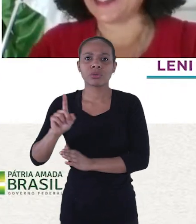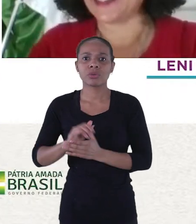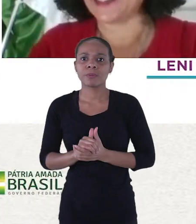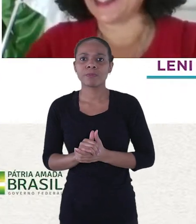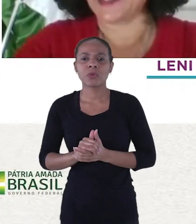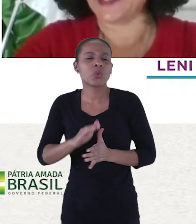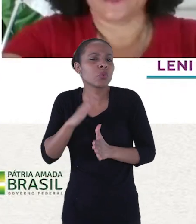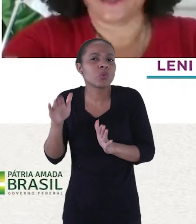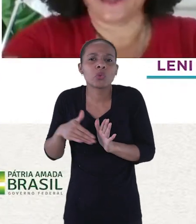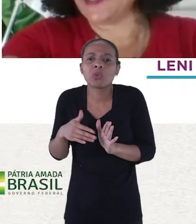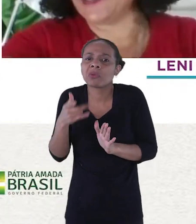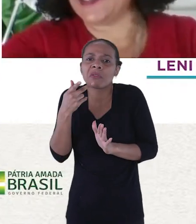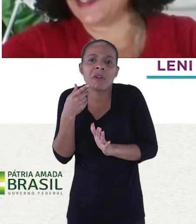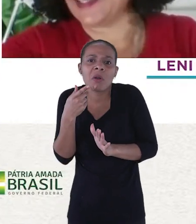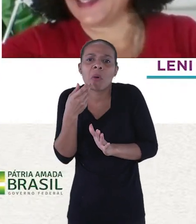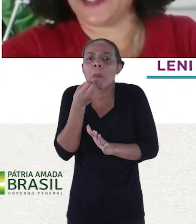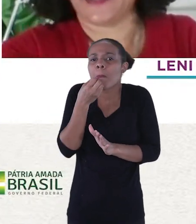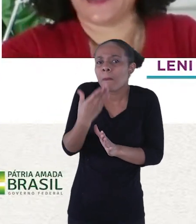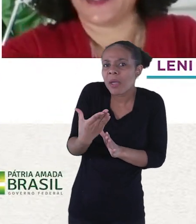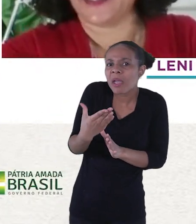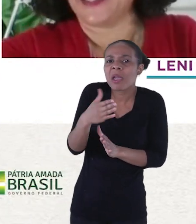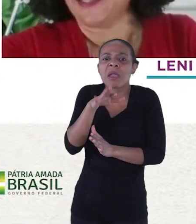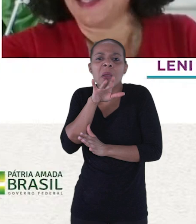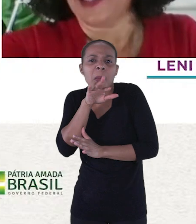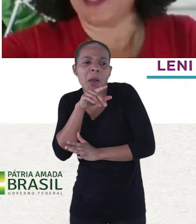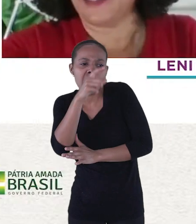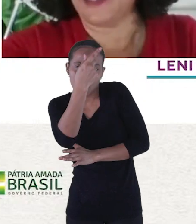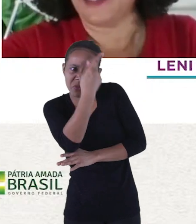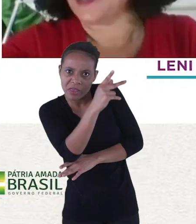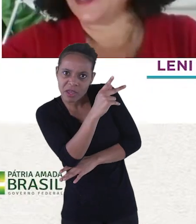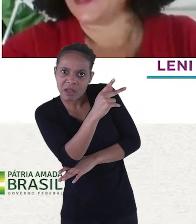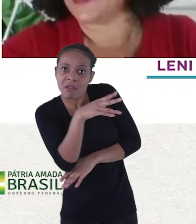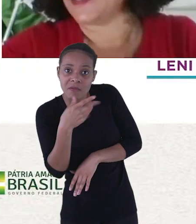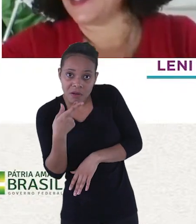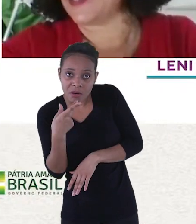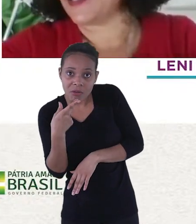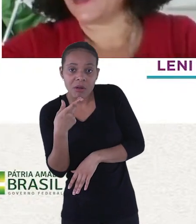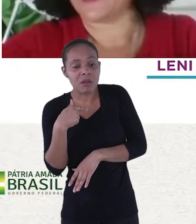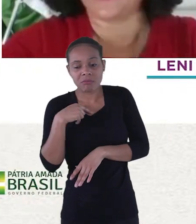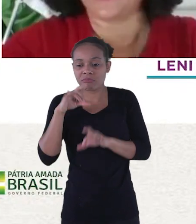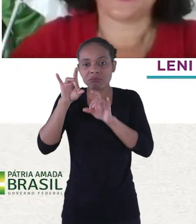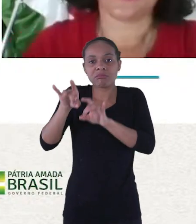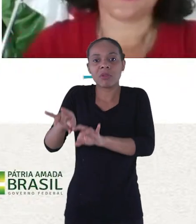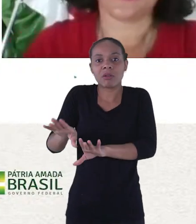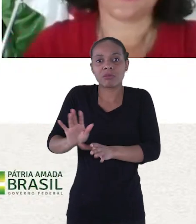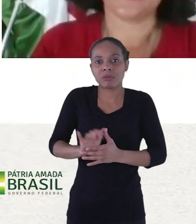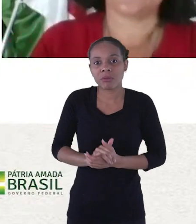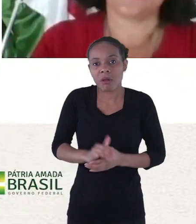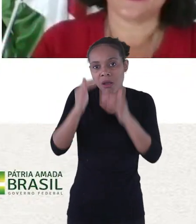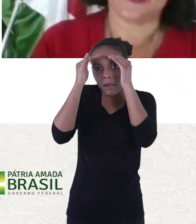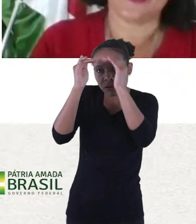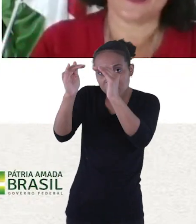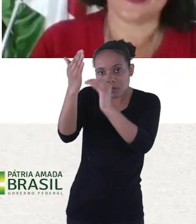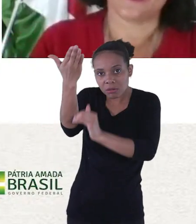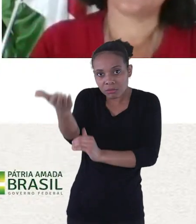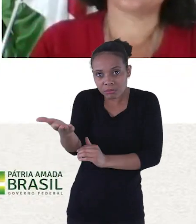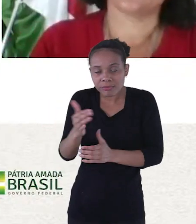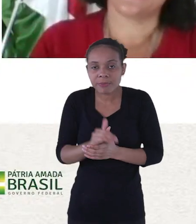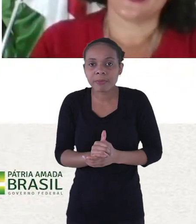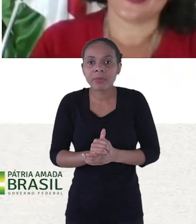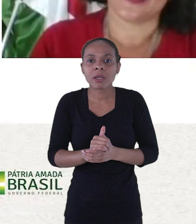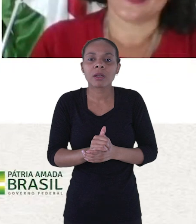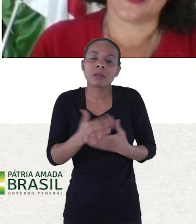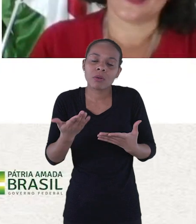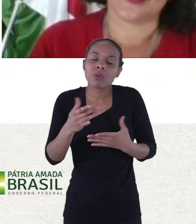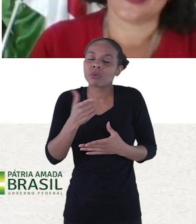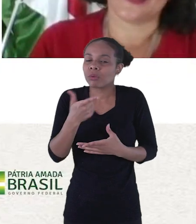falou dele de mal. Mas, a princípio, quer dizer, o Audálio, por exemplo, não tinha casa própria, morava de